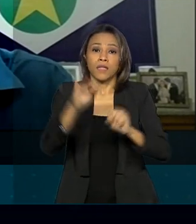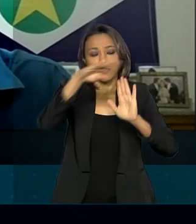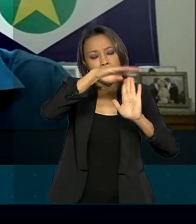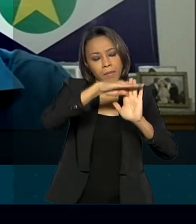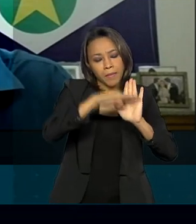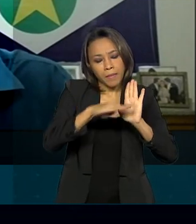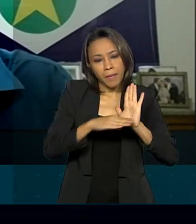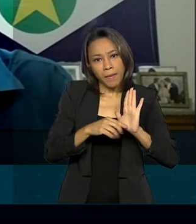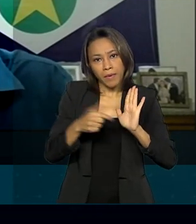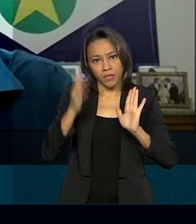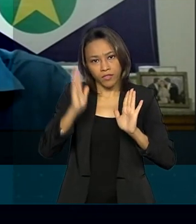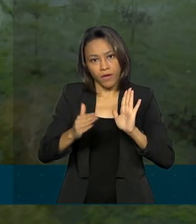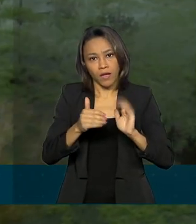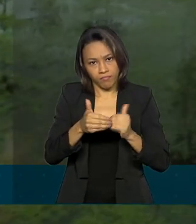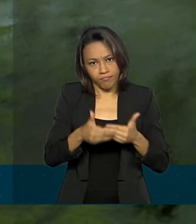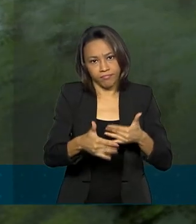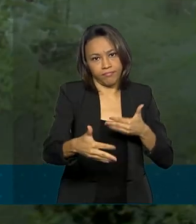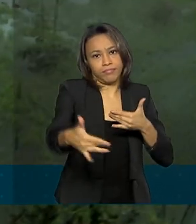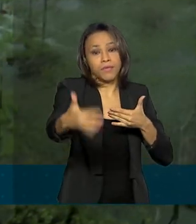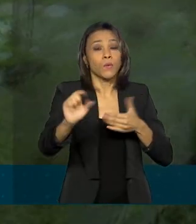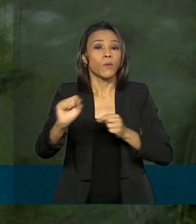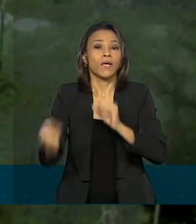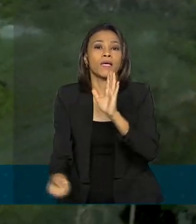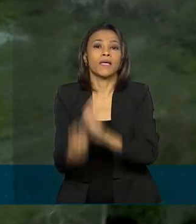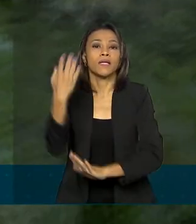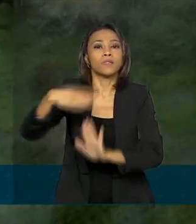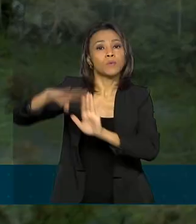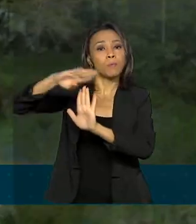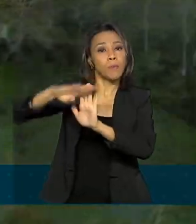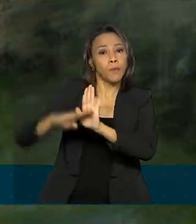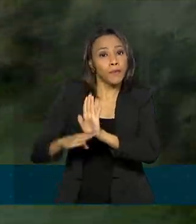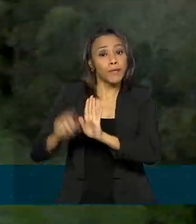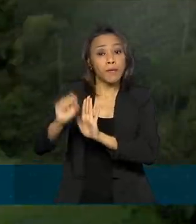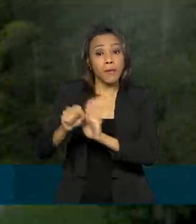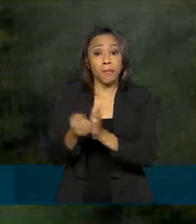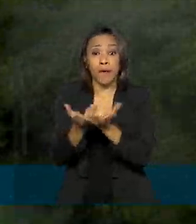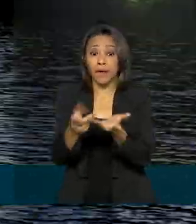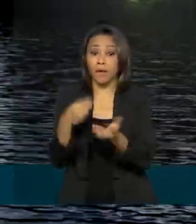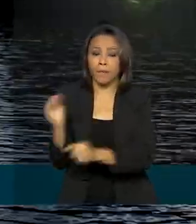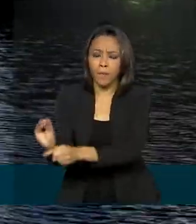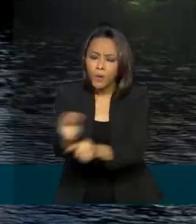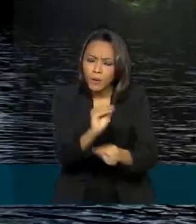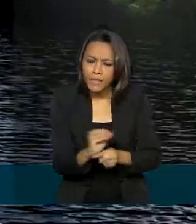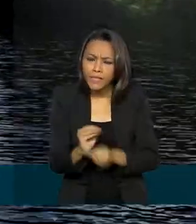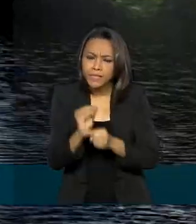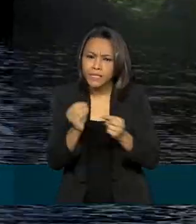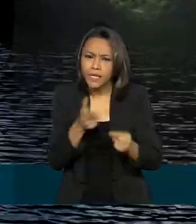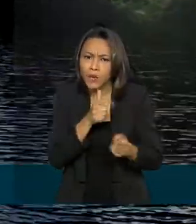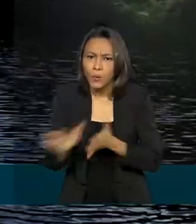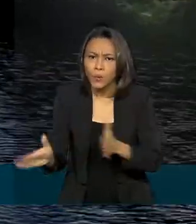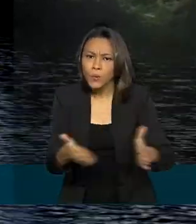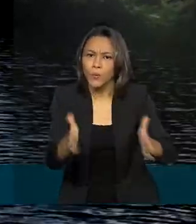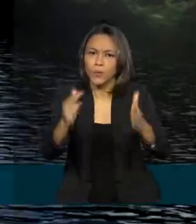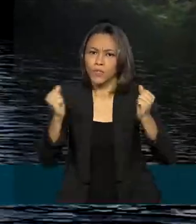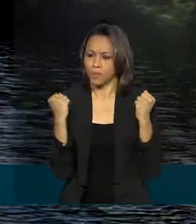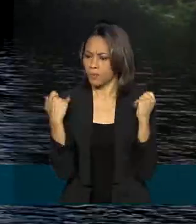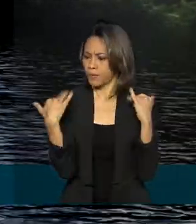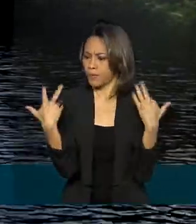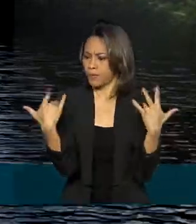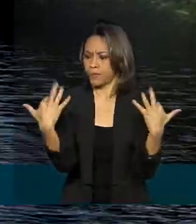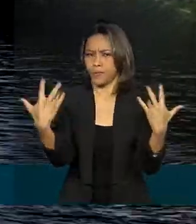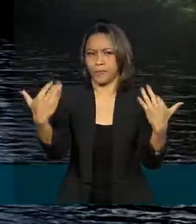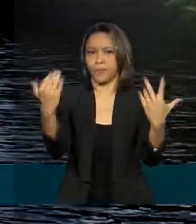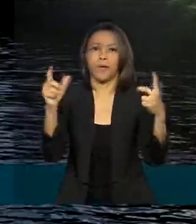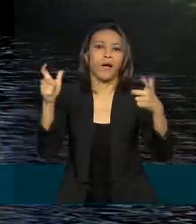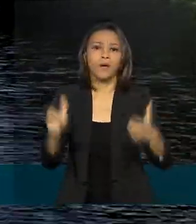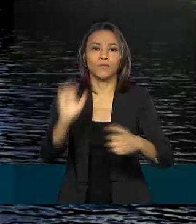segundo Marinho estão a criação de um programa de revitalização de bacias e proteção das Nascentes na região do Rio Taquari